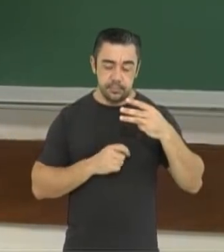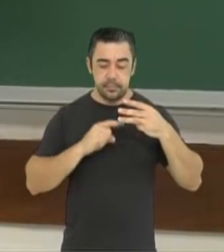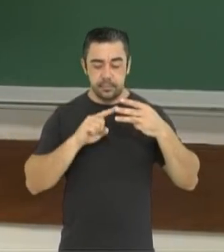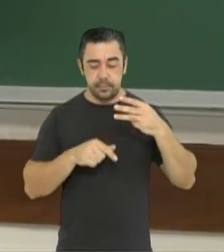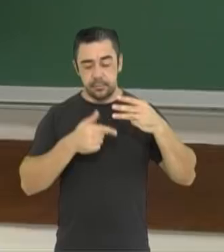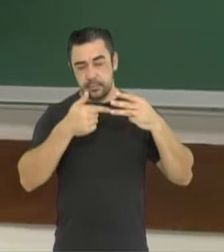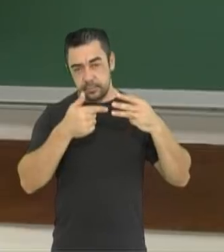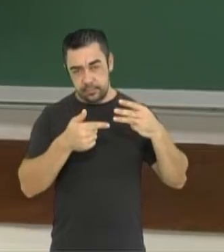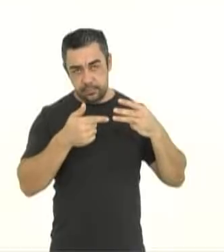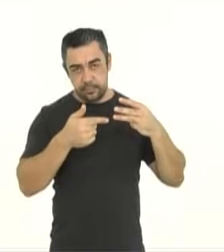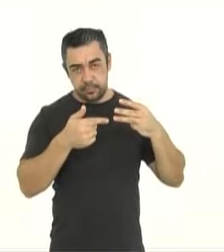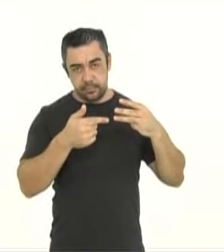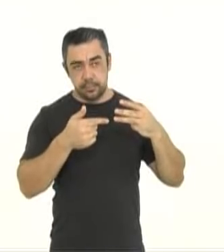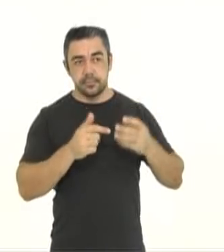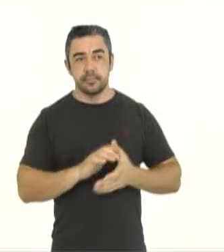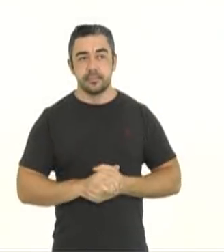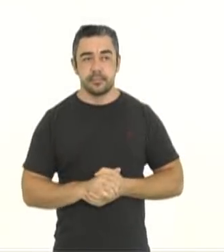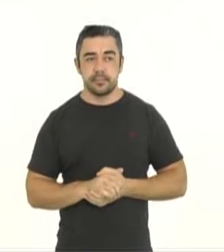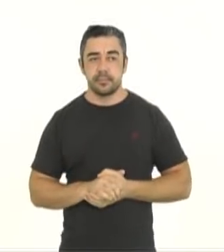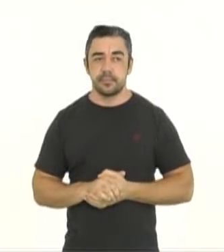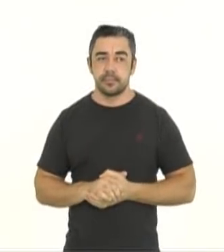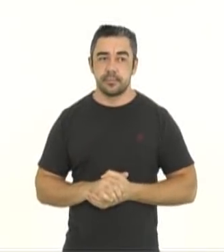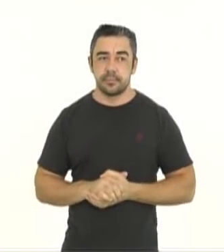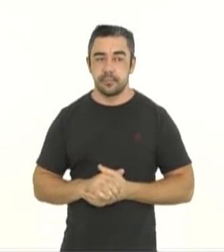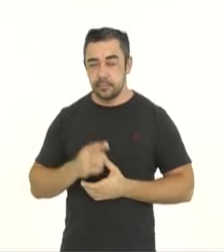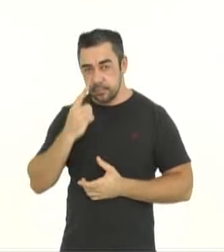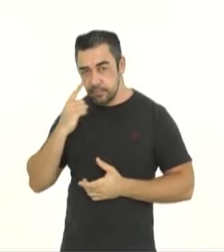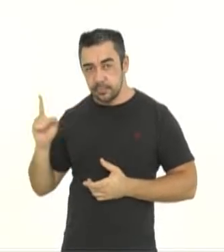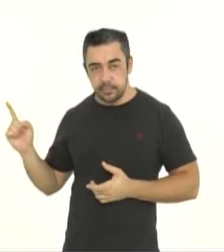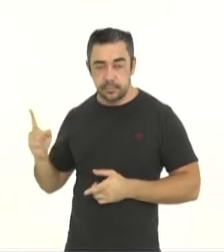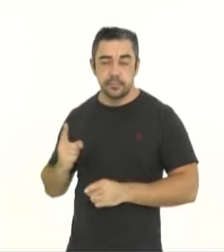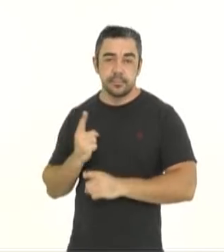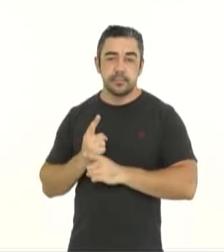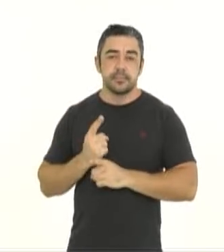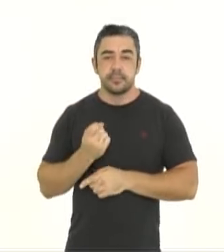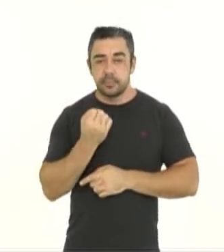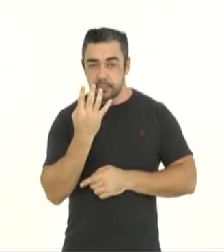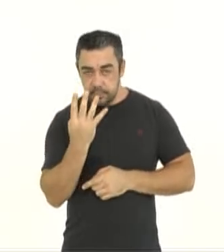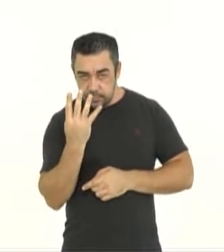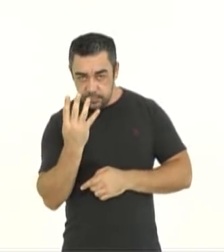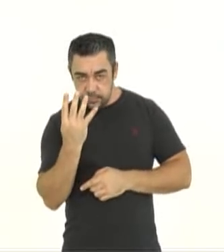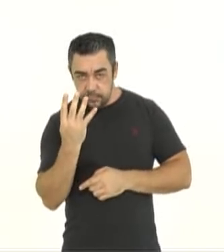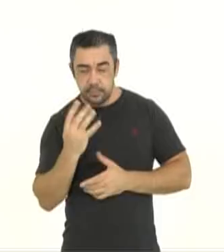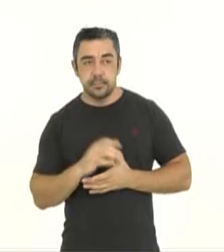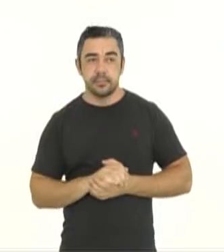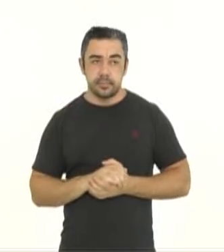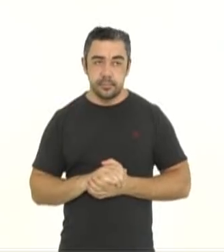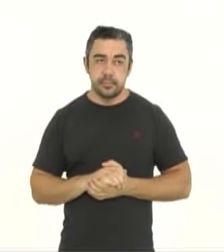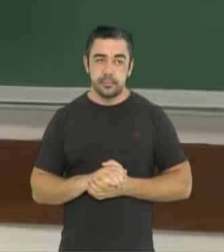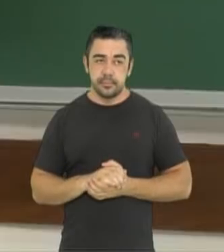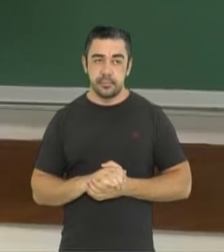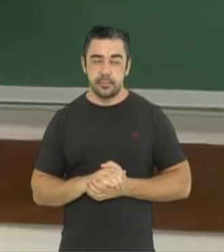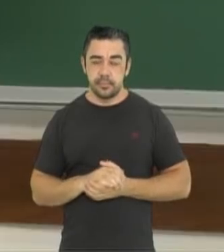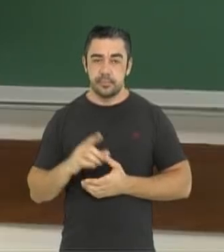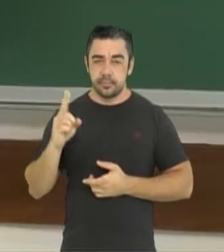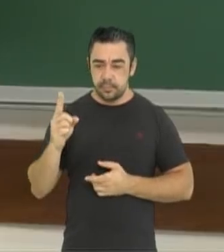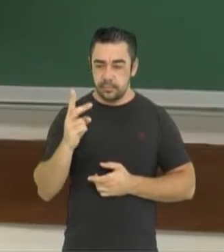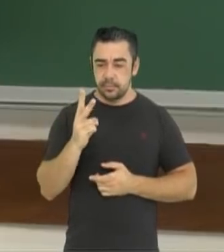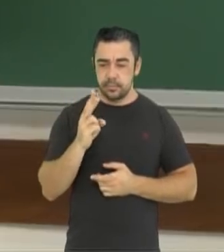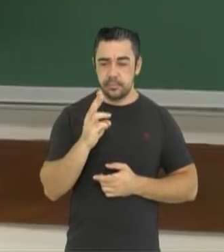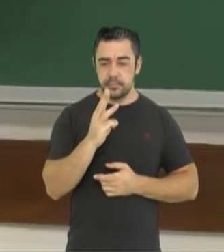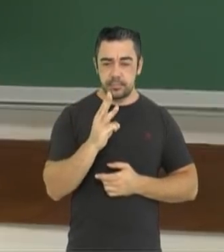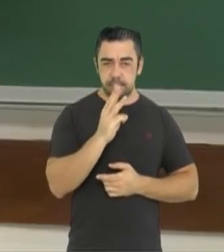vírgula. Para colocar a vírgula nessa posição, verificamos que tivemos que andar 4 casas. Saiu aqui